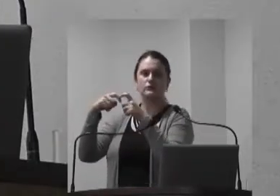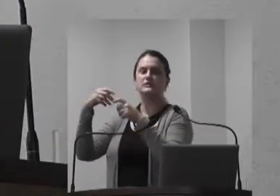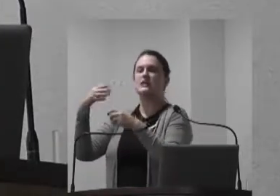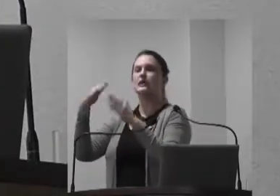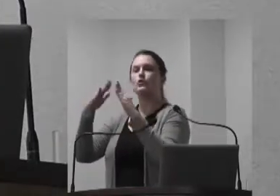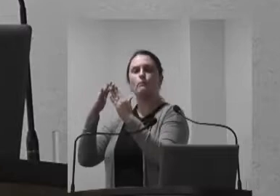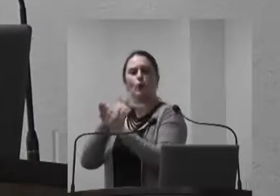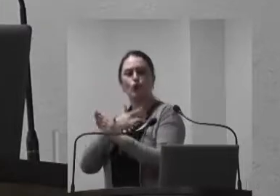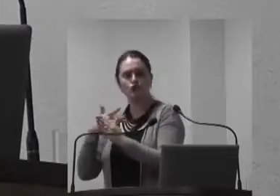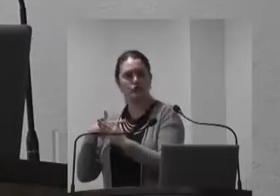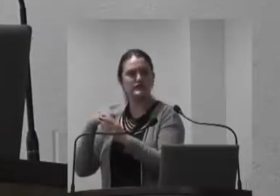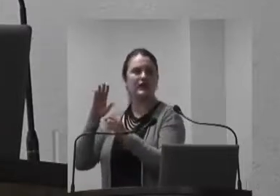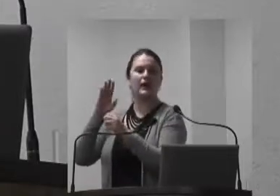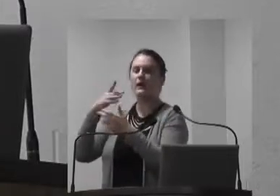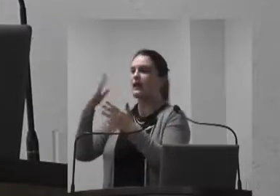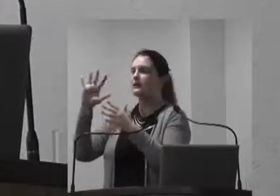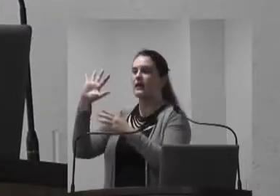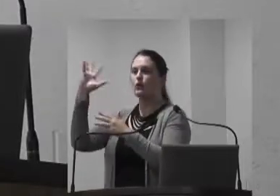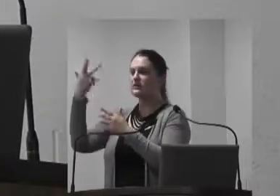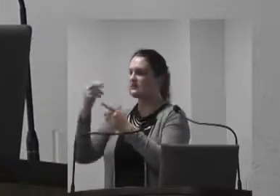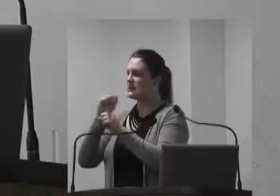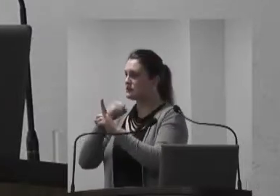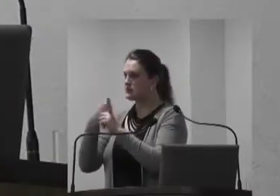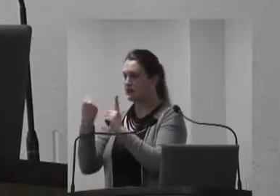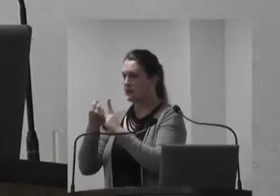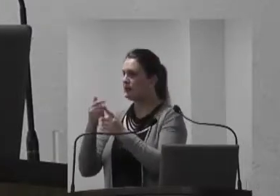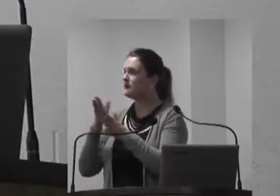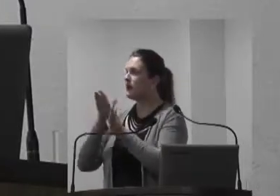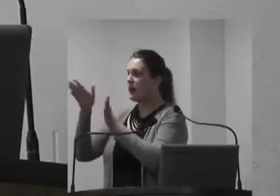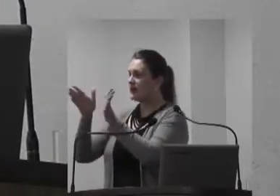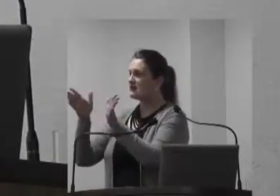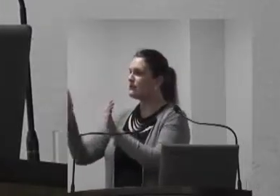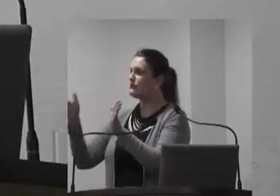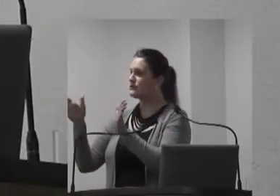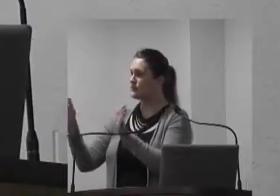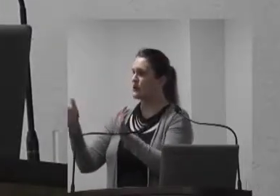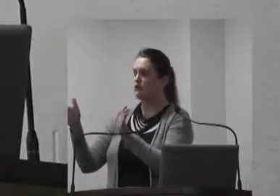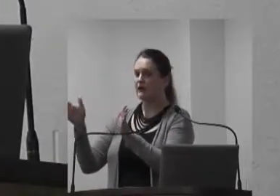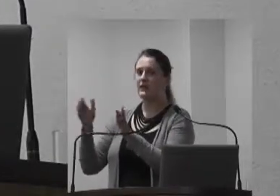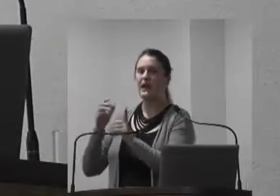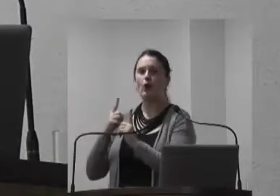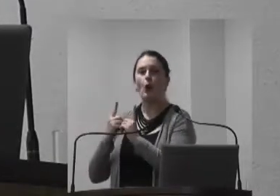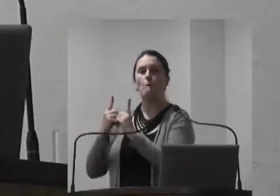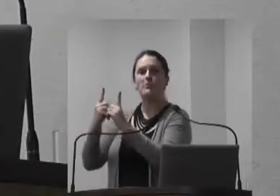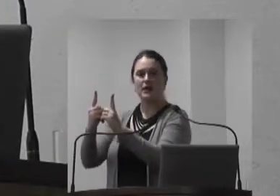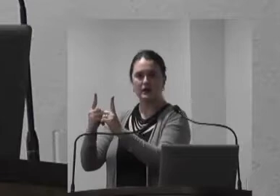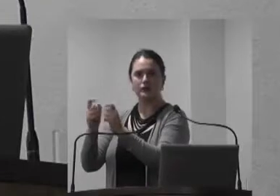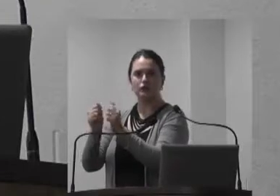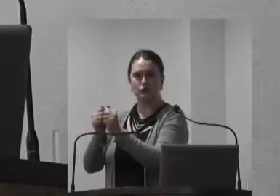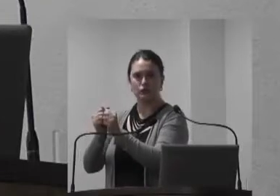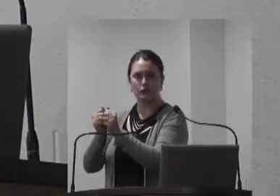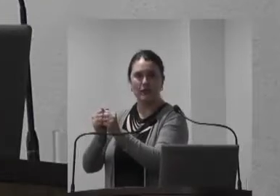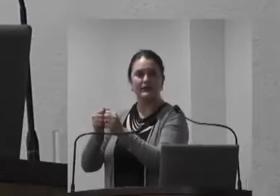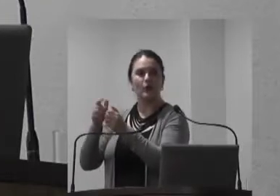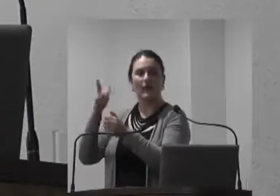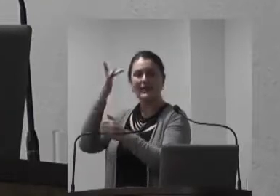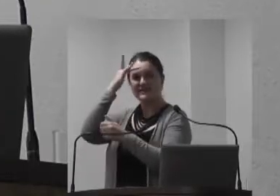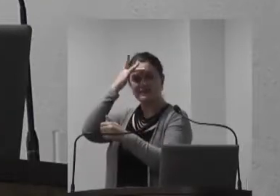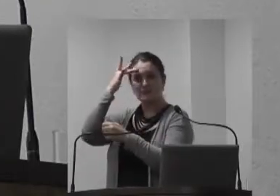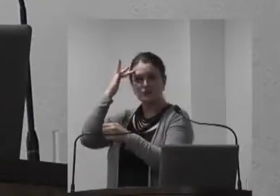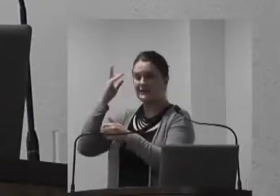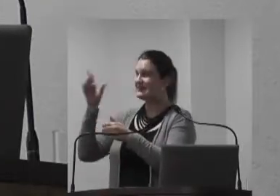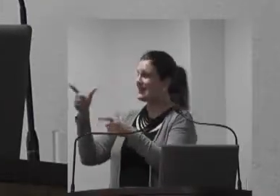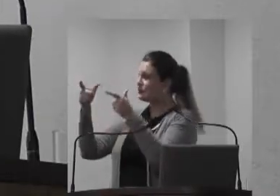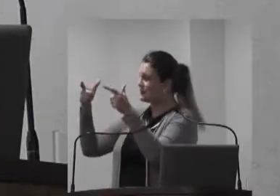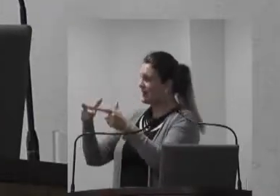no médico, se é no posto, se é, né, coisas da sociedade. Então, esse profissional, ele acompanha junto. Então,